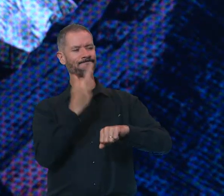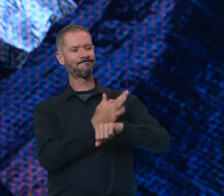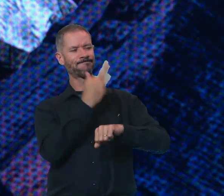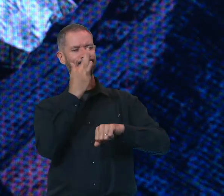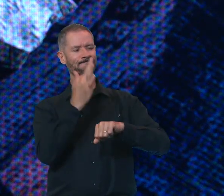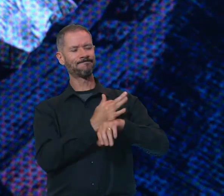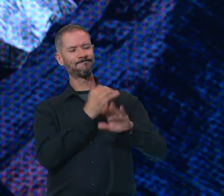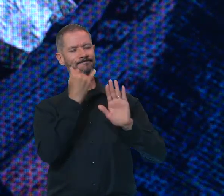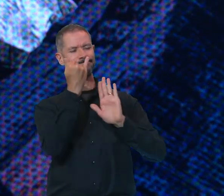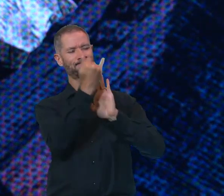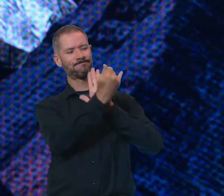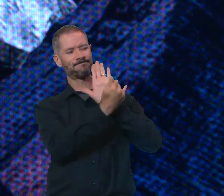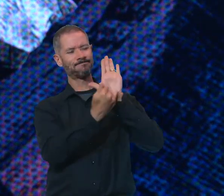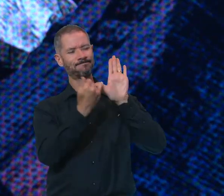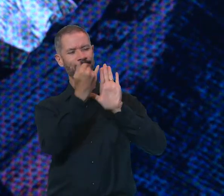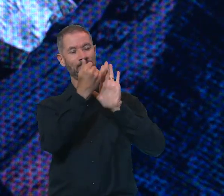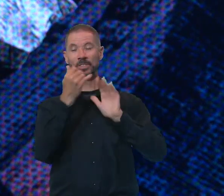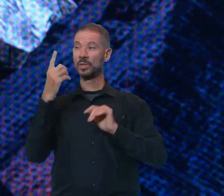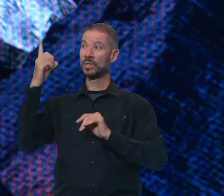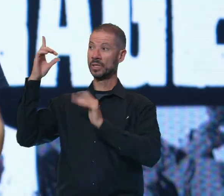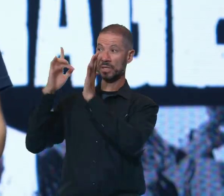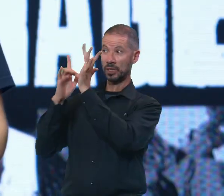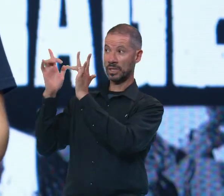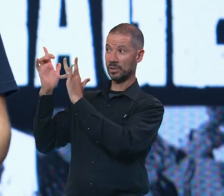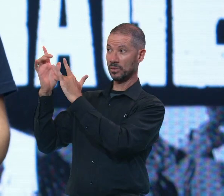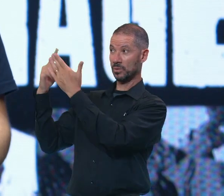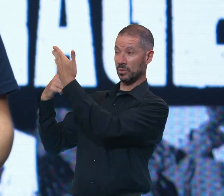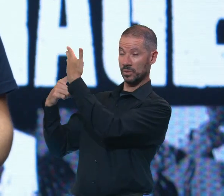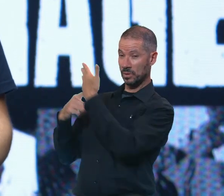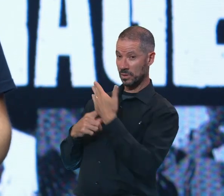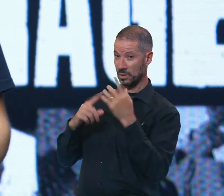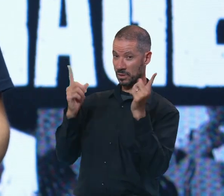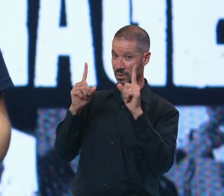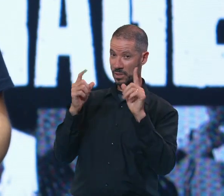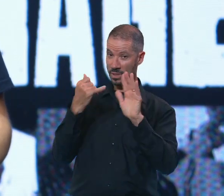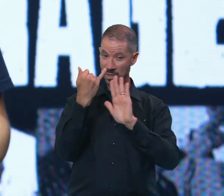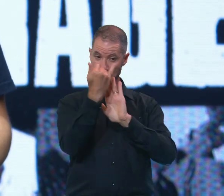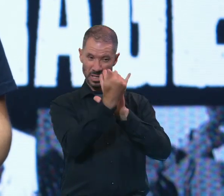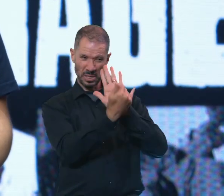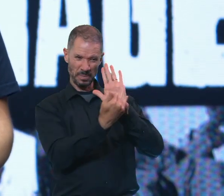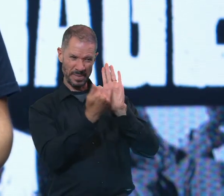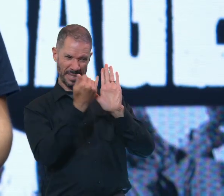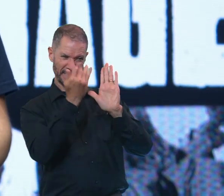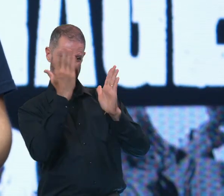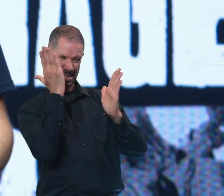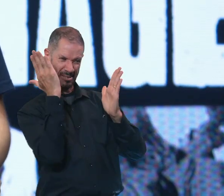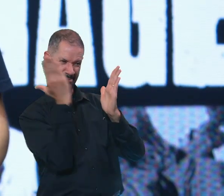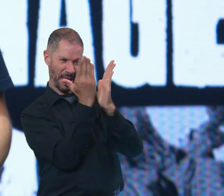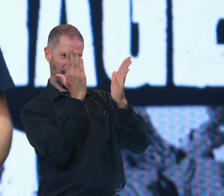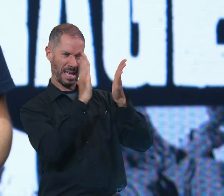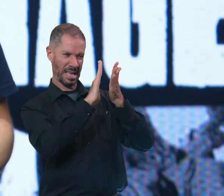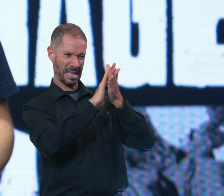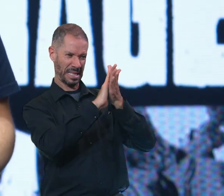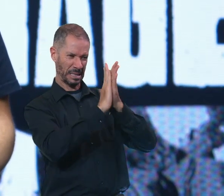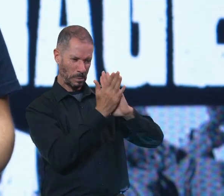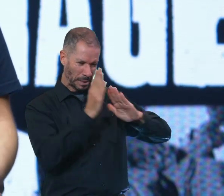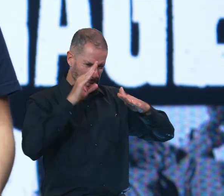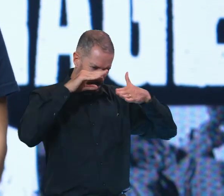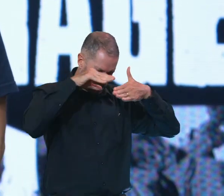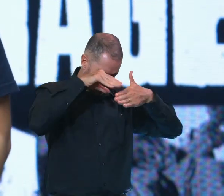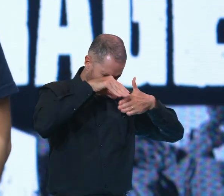imagem, Jesus não vai se revelar nisso. Agora, quando a tua imagem rachar, a cara estiver no